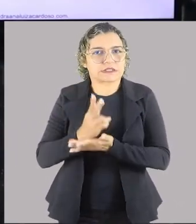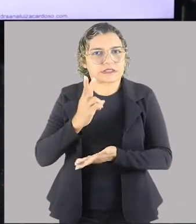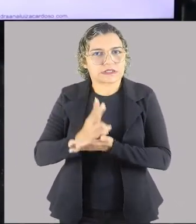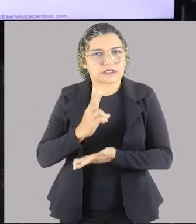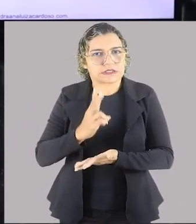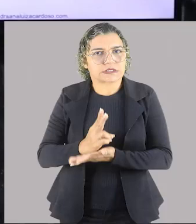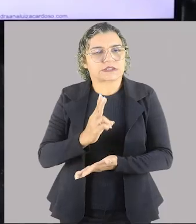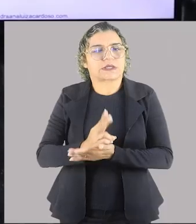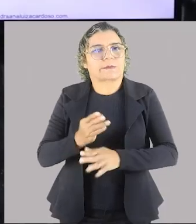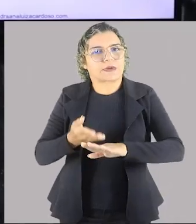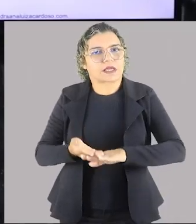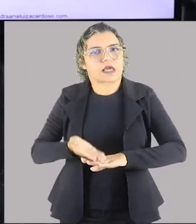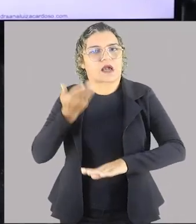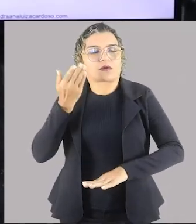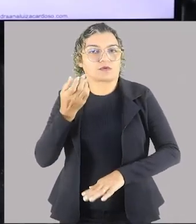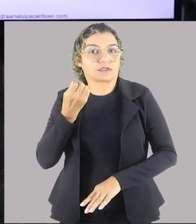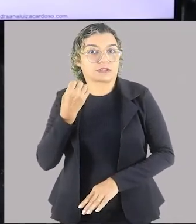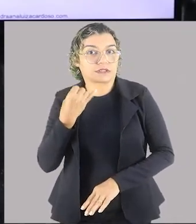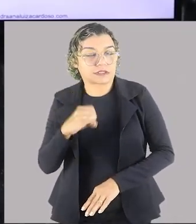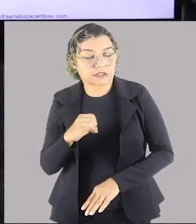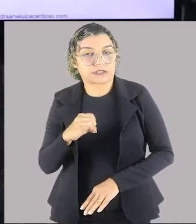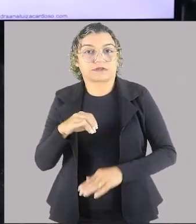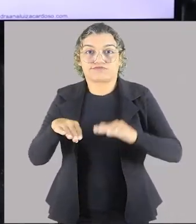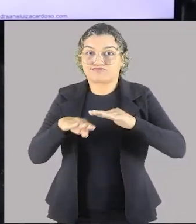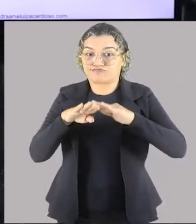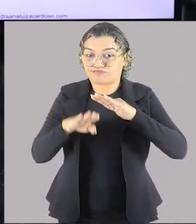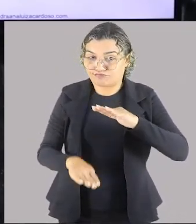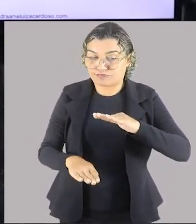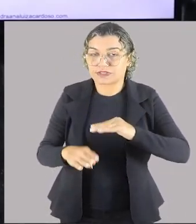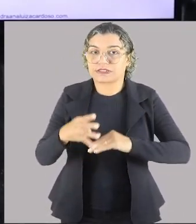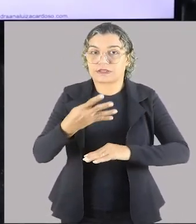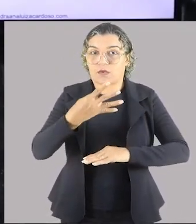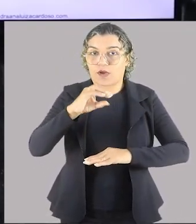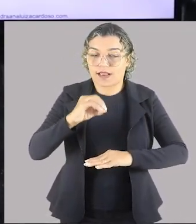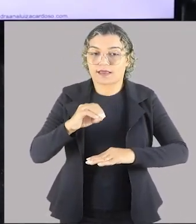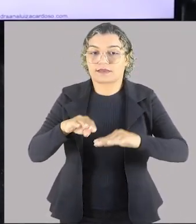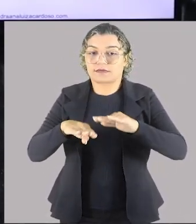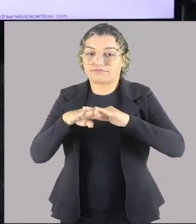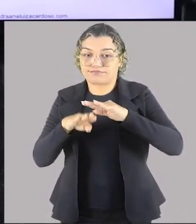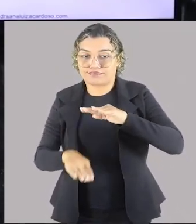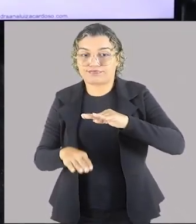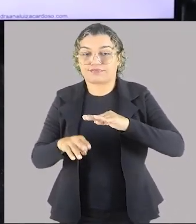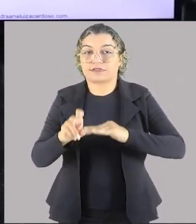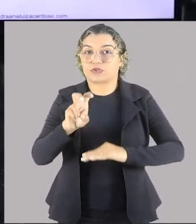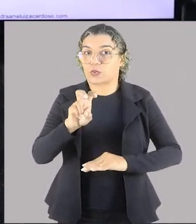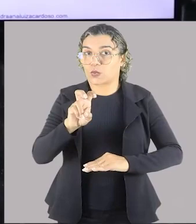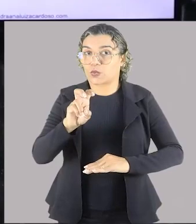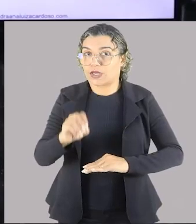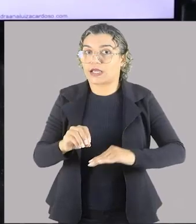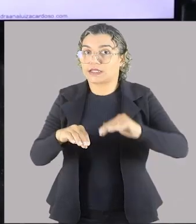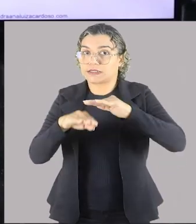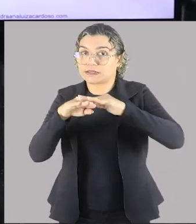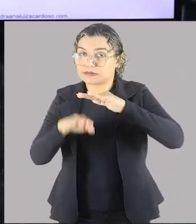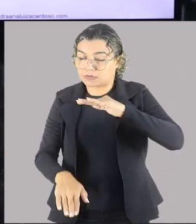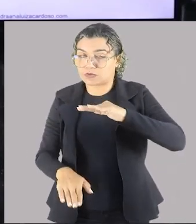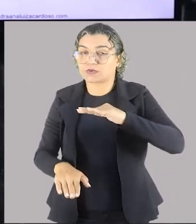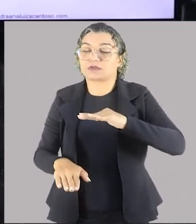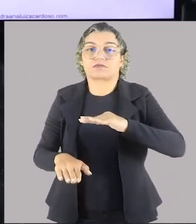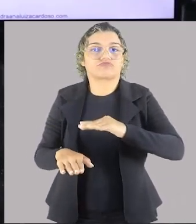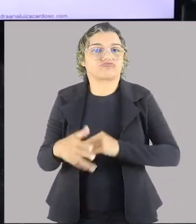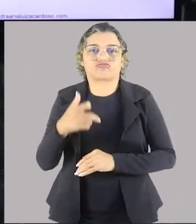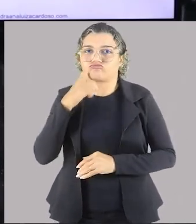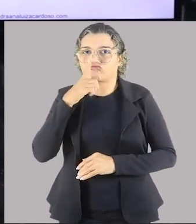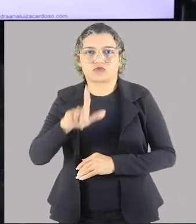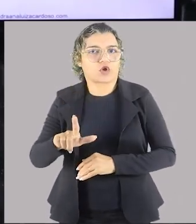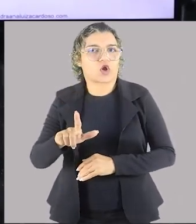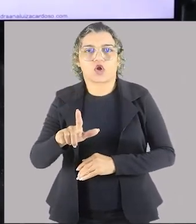valores altos. Tá? Porque se ele está com valores inferior a 40 no homem e 50 nas mulheres, ele não